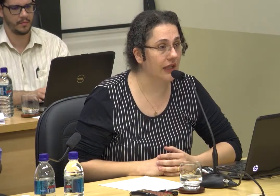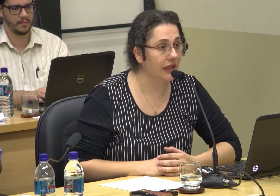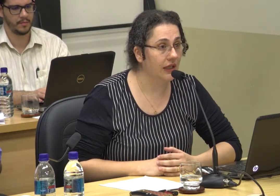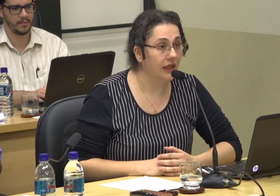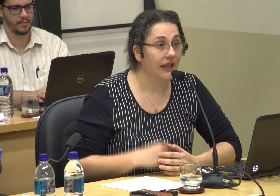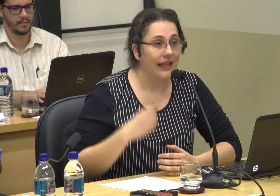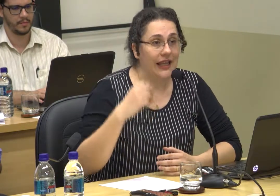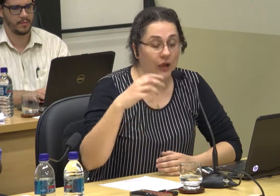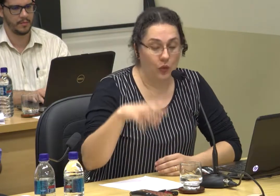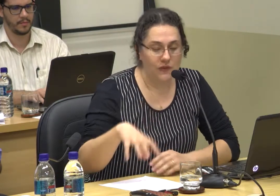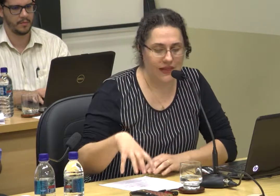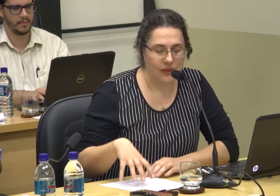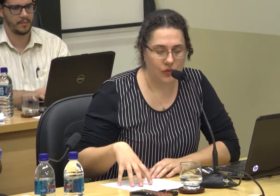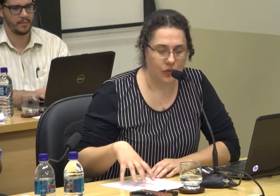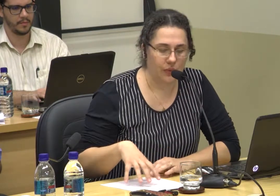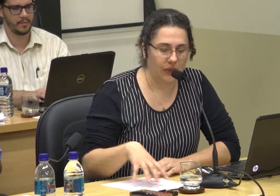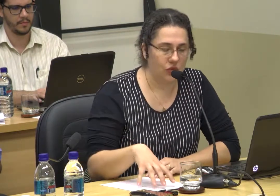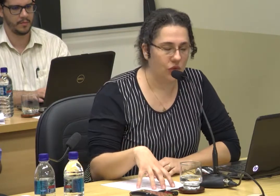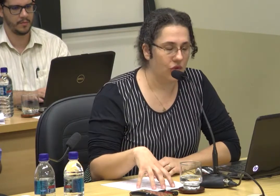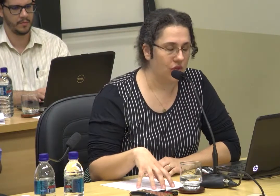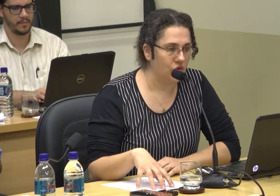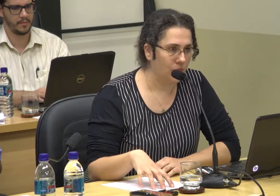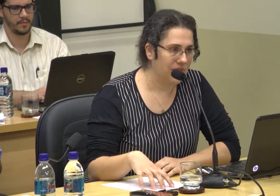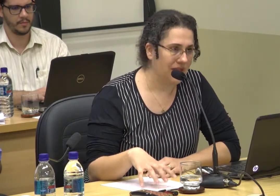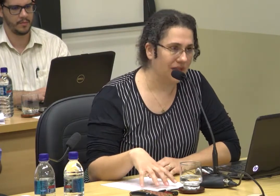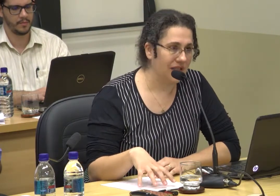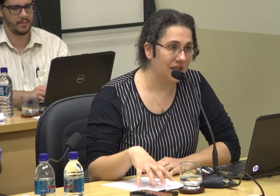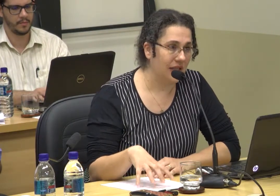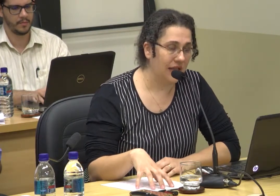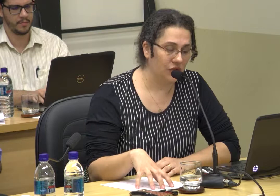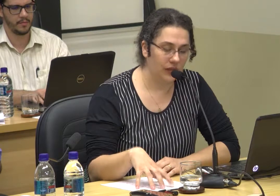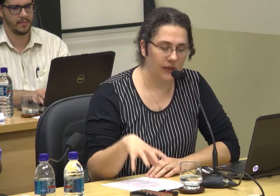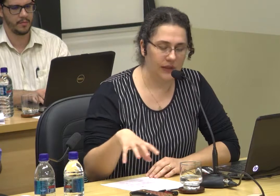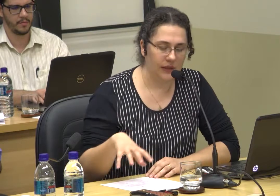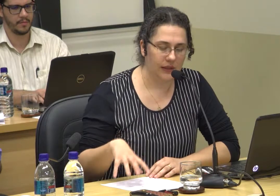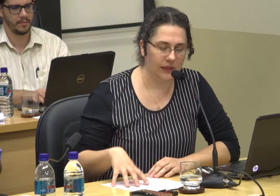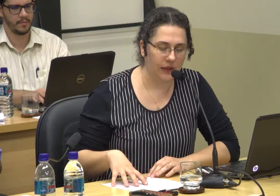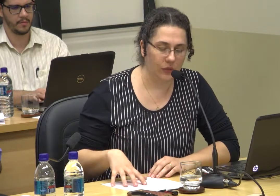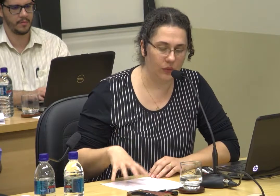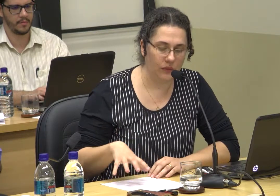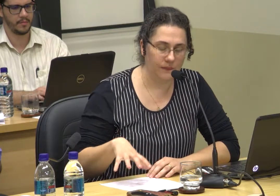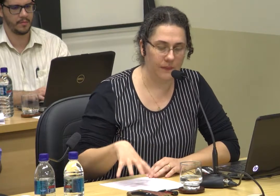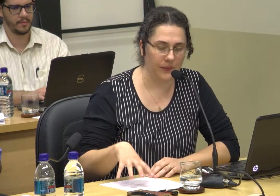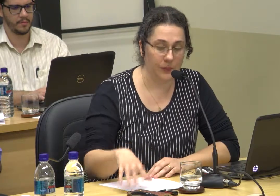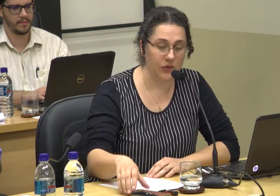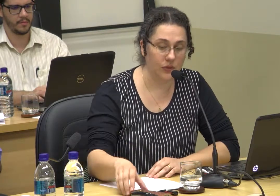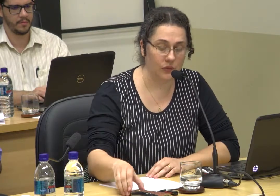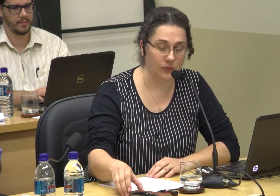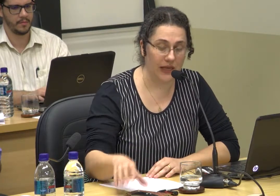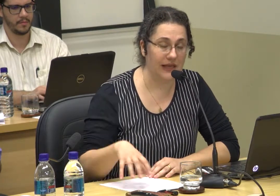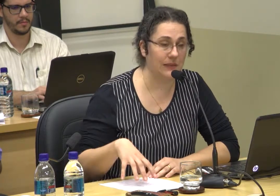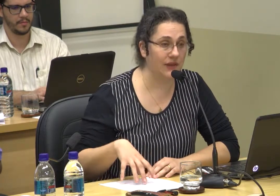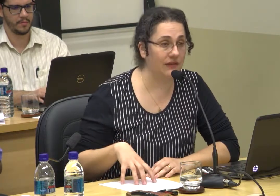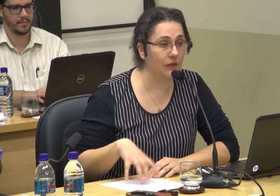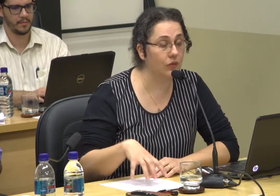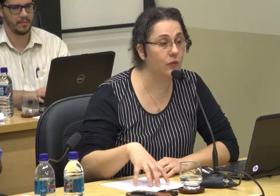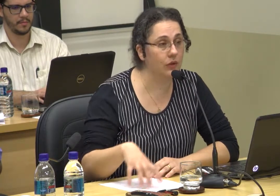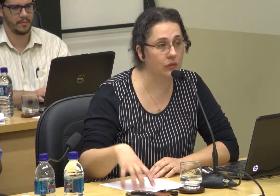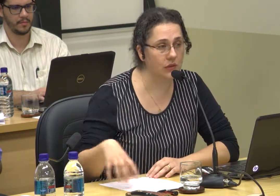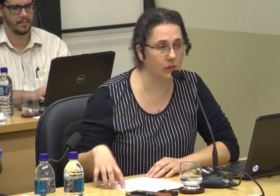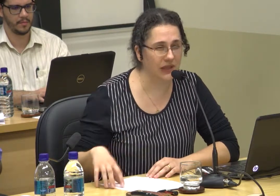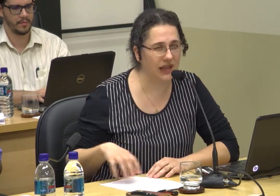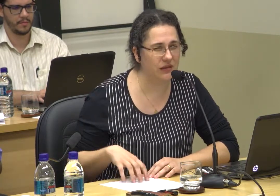São José. Os vazios urbanos, hoje, o que a gente observa na cidade, depois do Minha Casa Minha Vida,